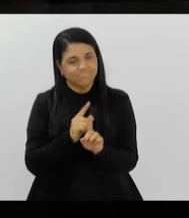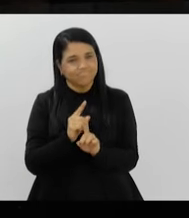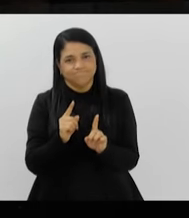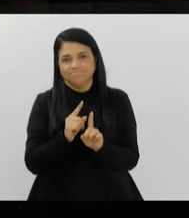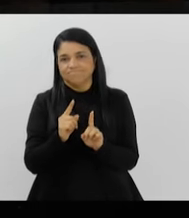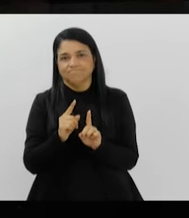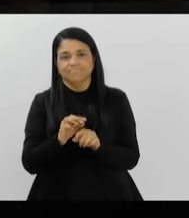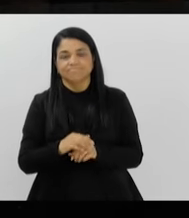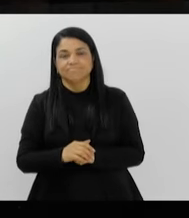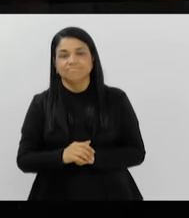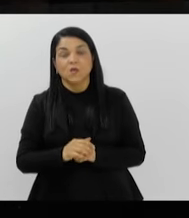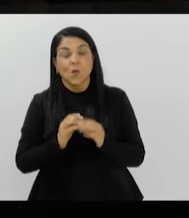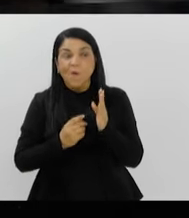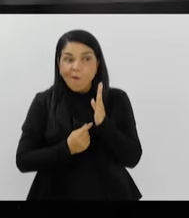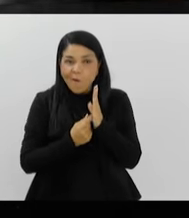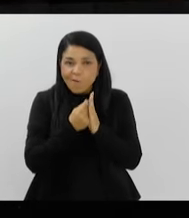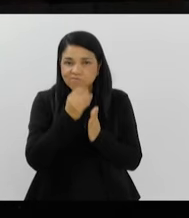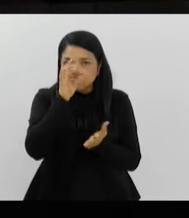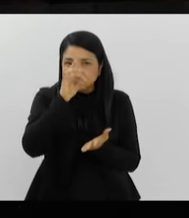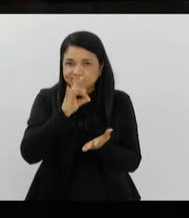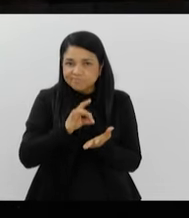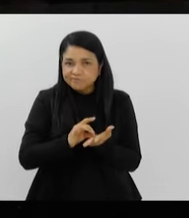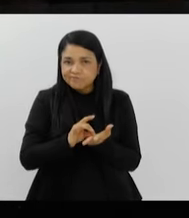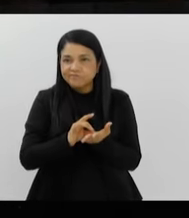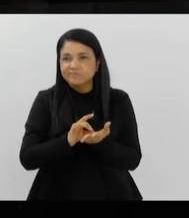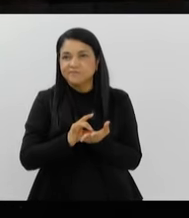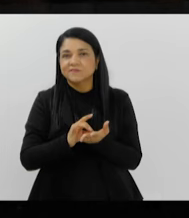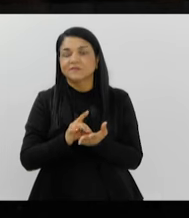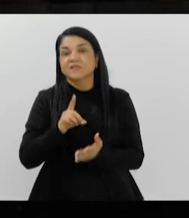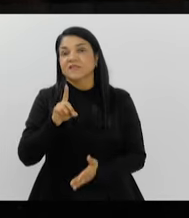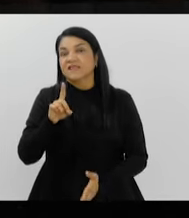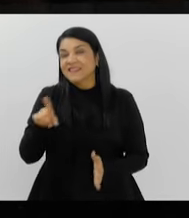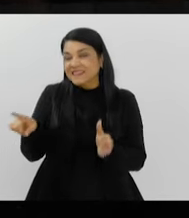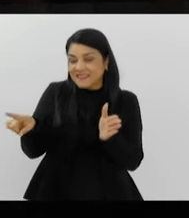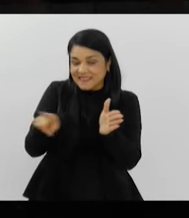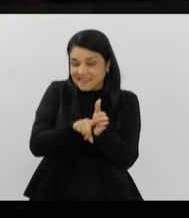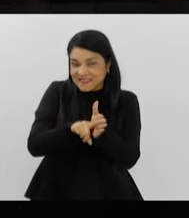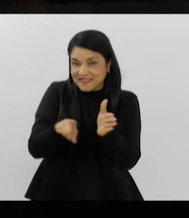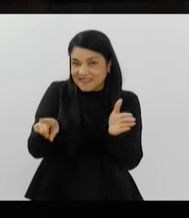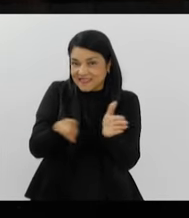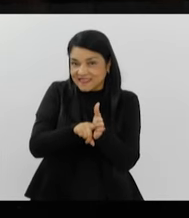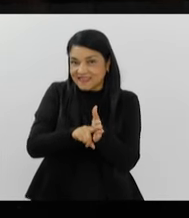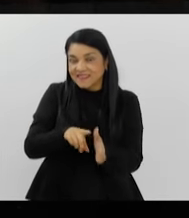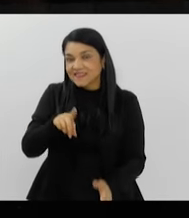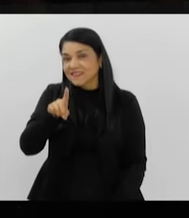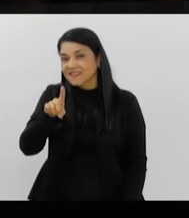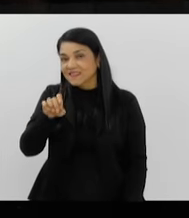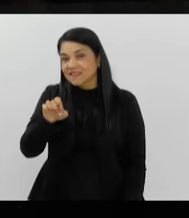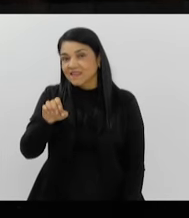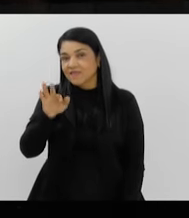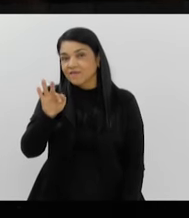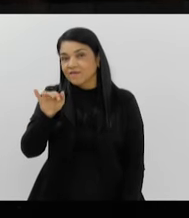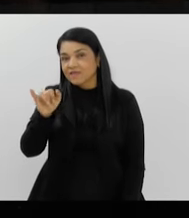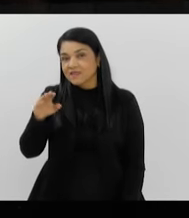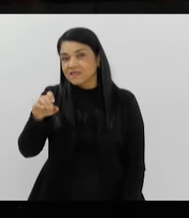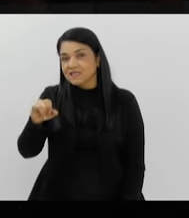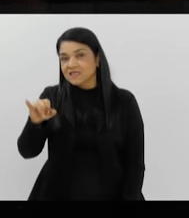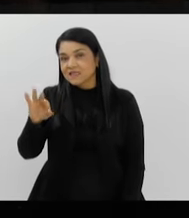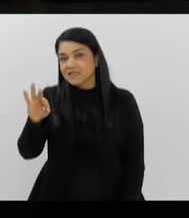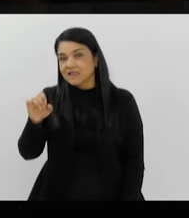presidente. É um orçamento deficitário de 14,6